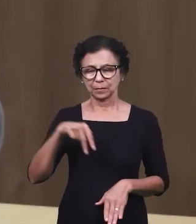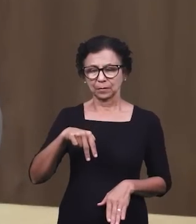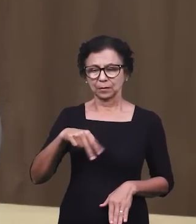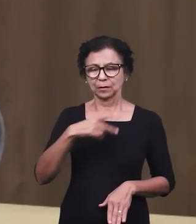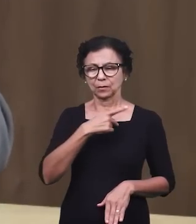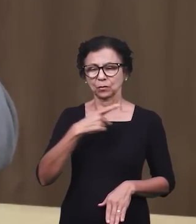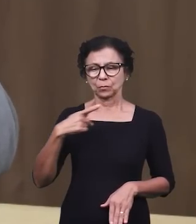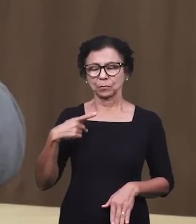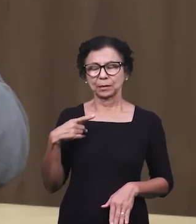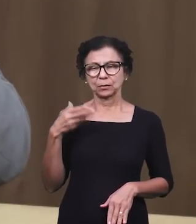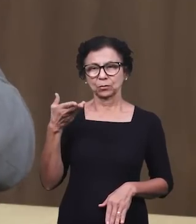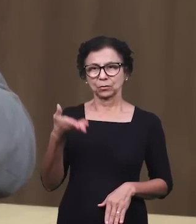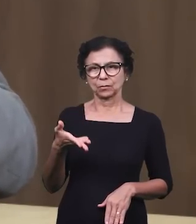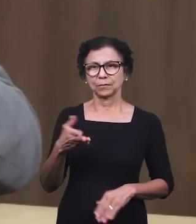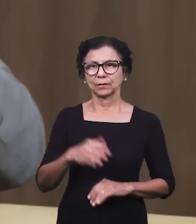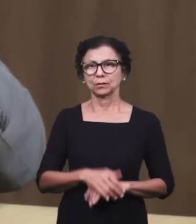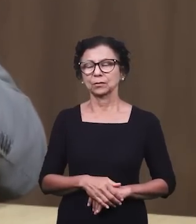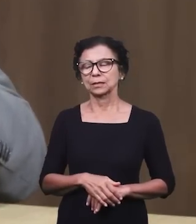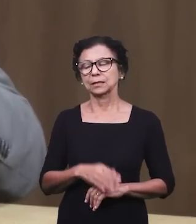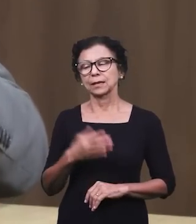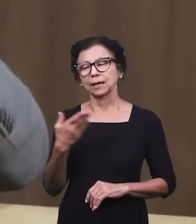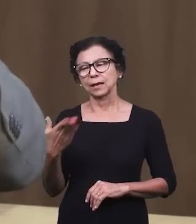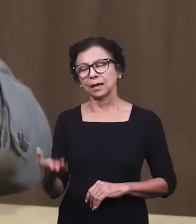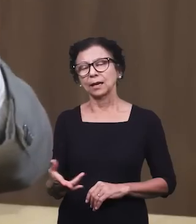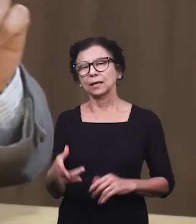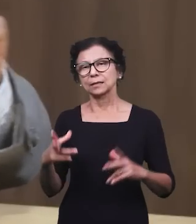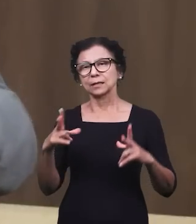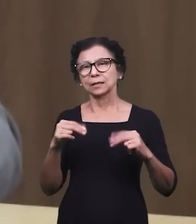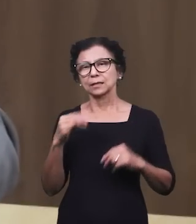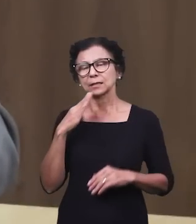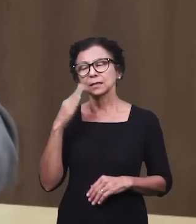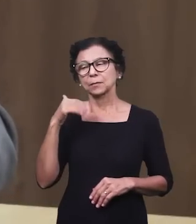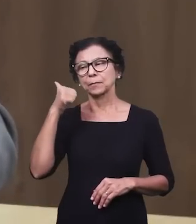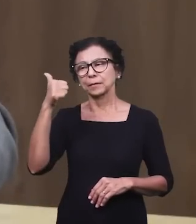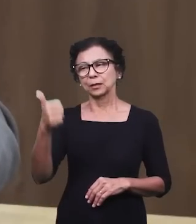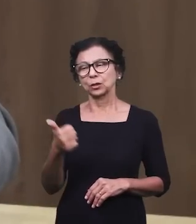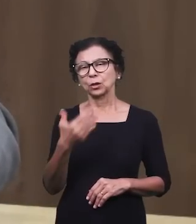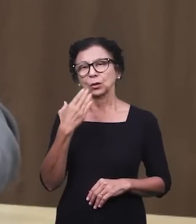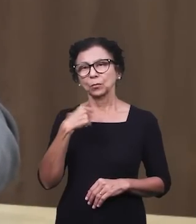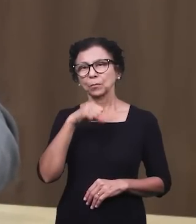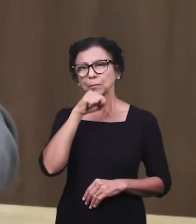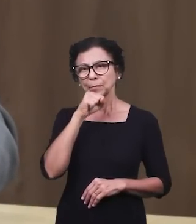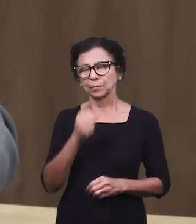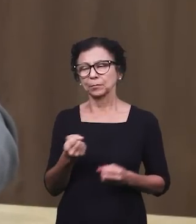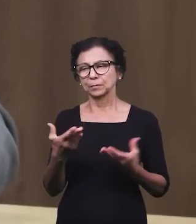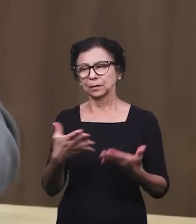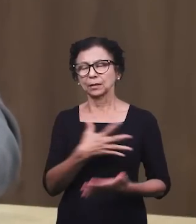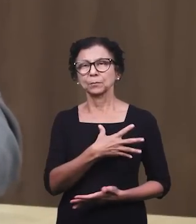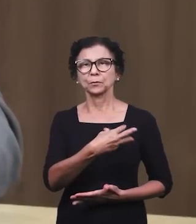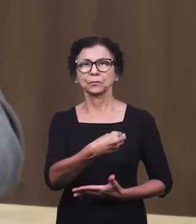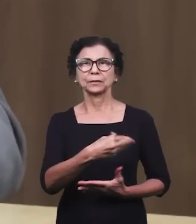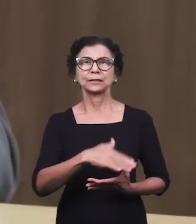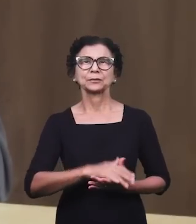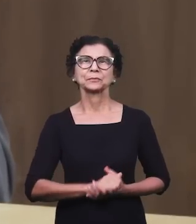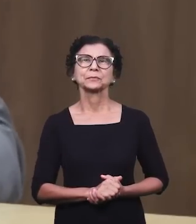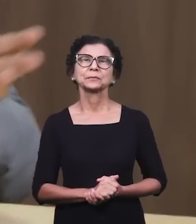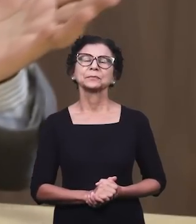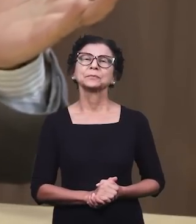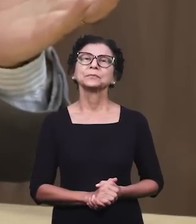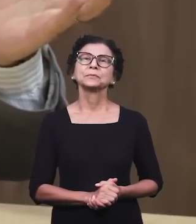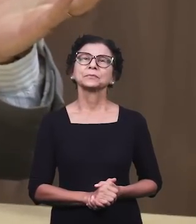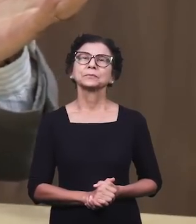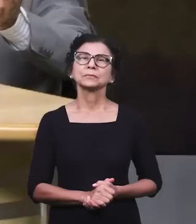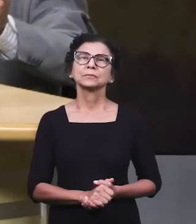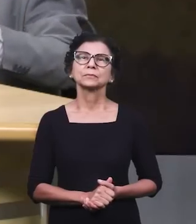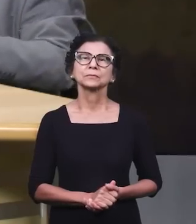esqueci. Essa é a melhor herança que um pai pode passar para um filho. Glória a Deus. Louvado seja o nome do Senhor por essa obra maravilhosa. Bom, a